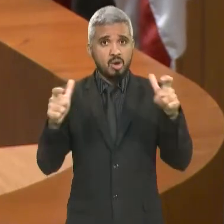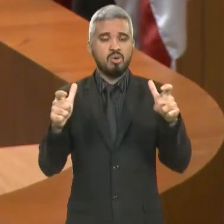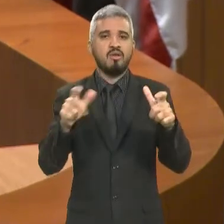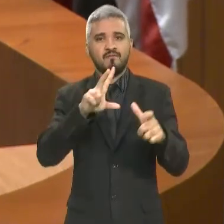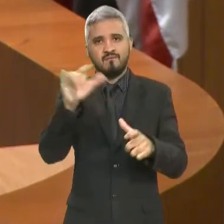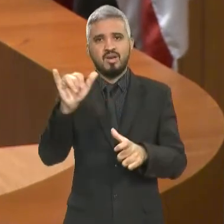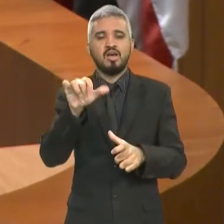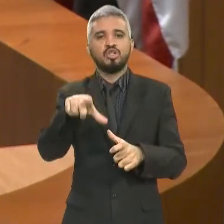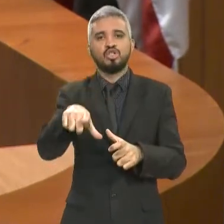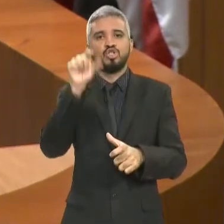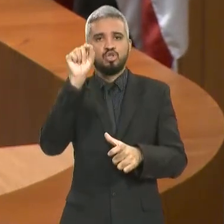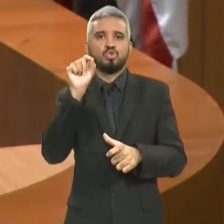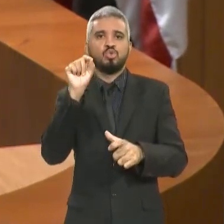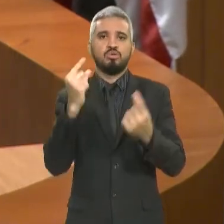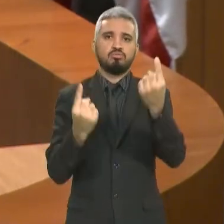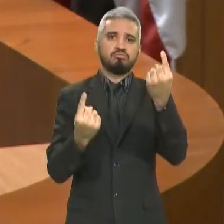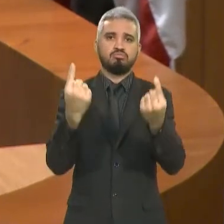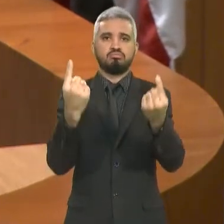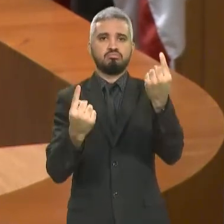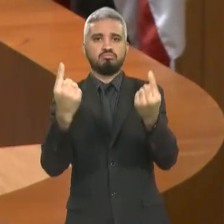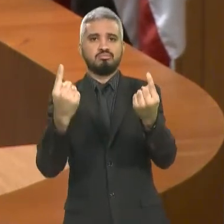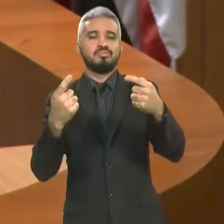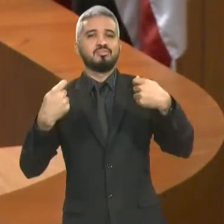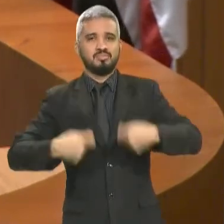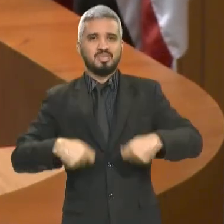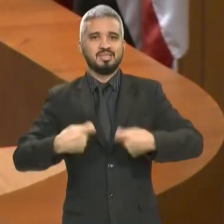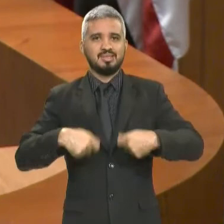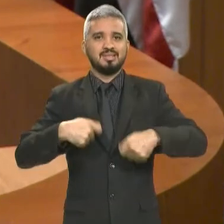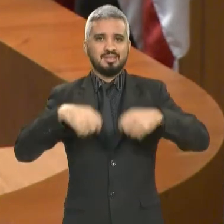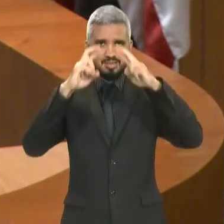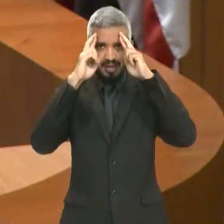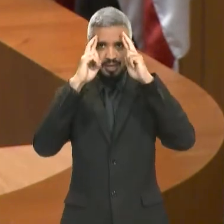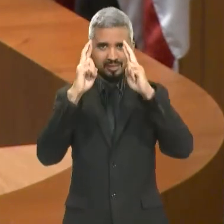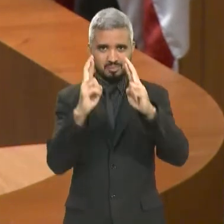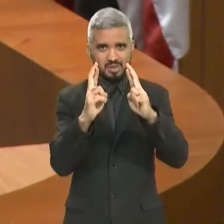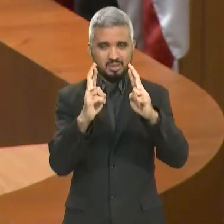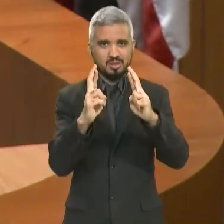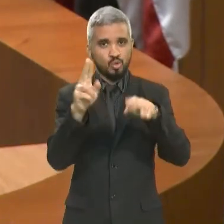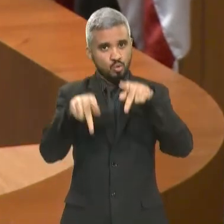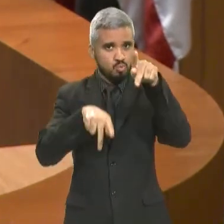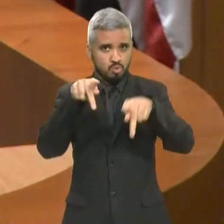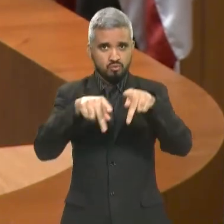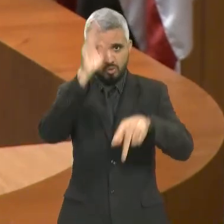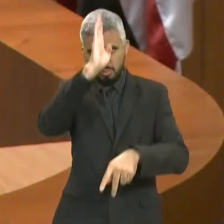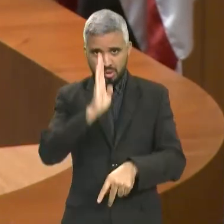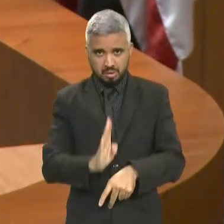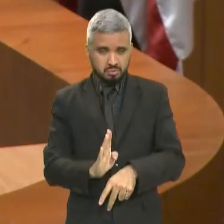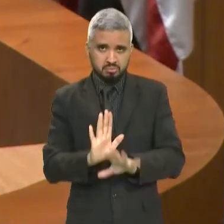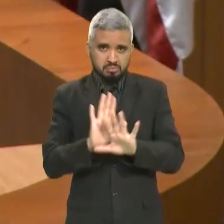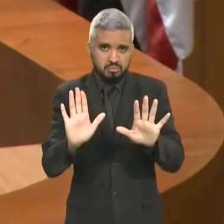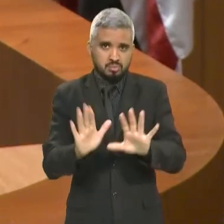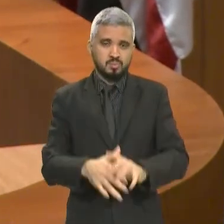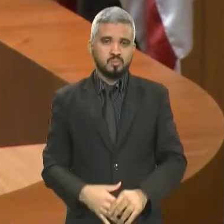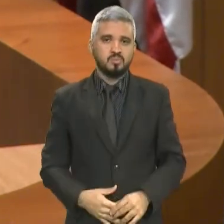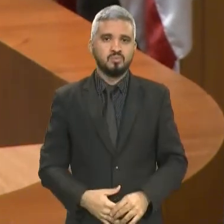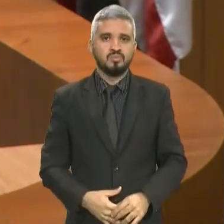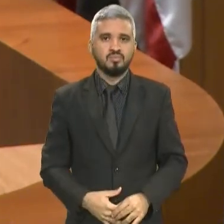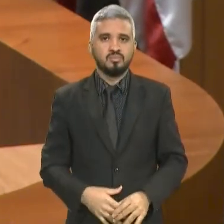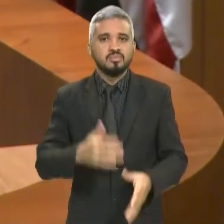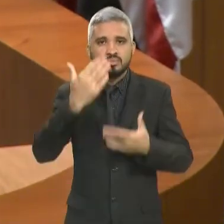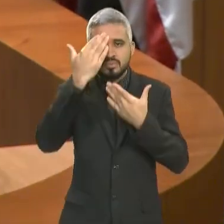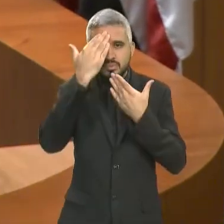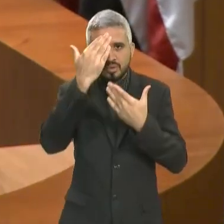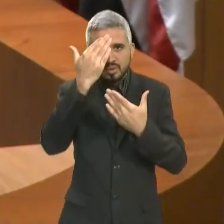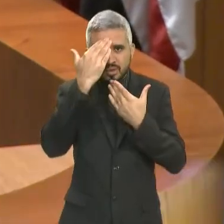sua escolha, e temos que respeitar, seja qual for a escolha do povo brasileiro. Então, meus amigos, agradeço